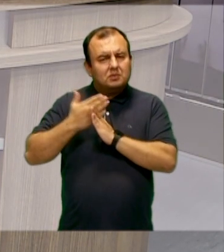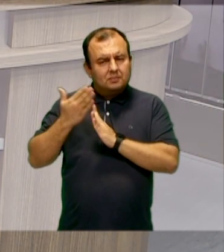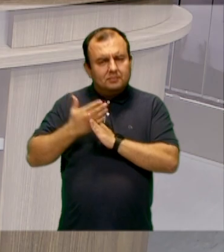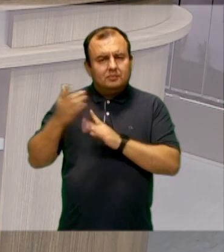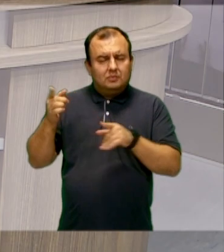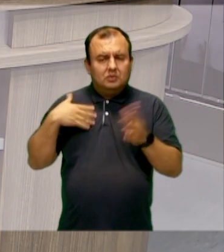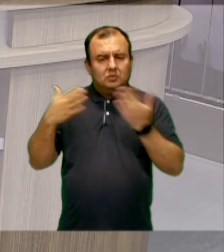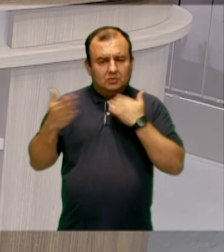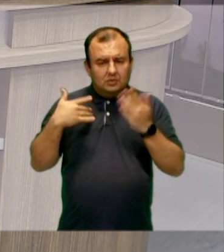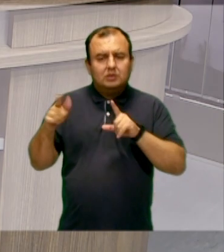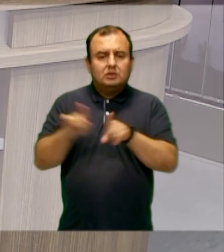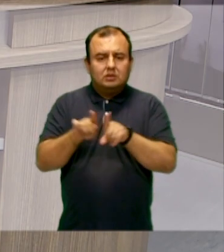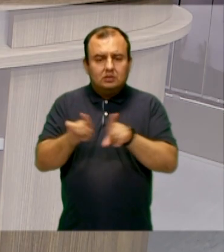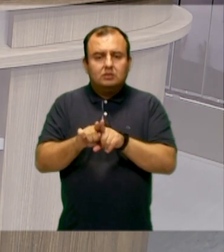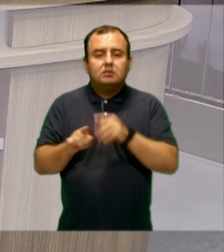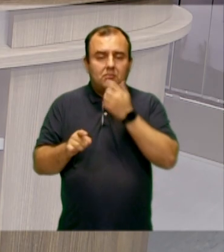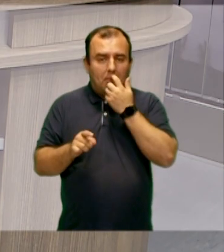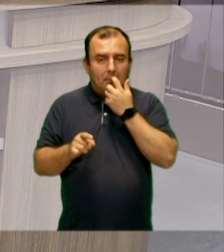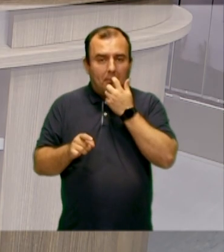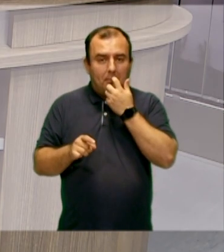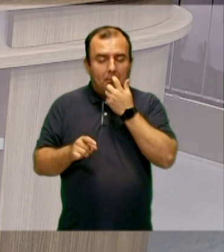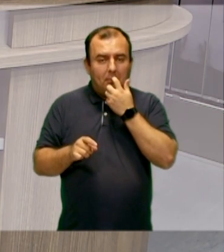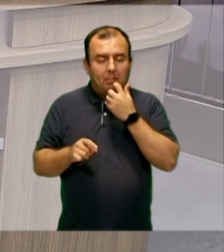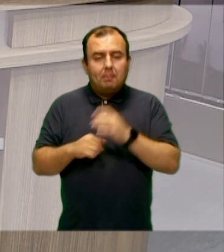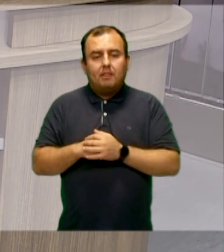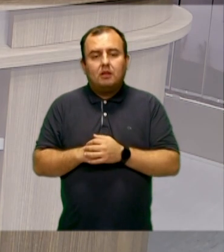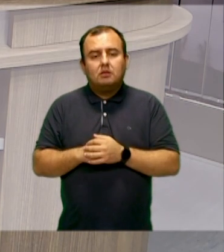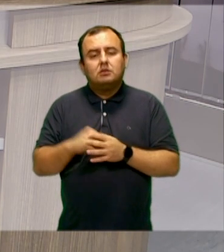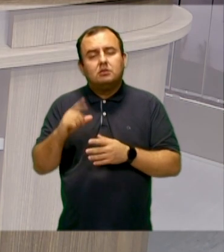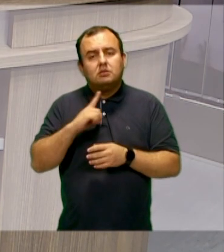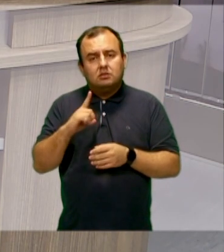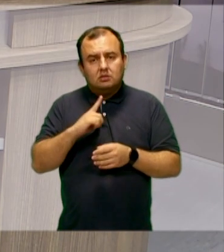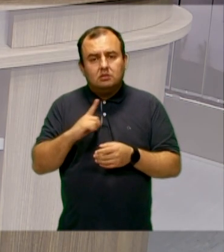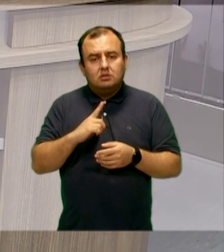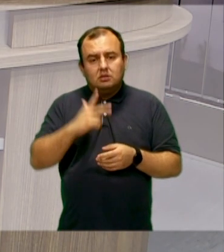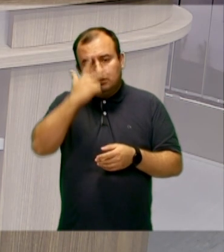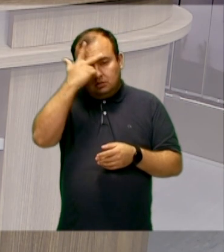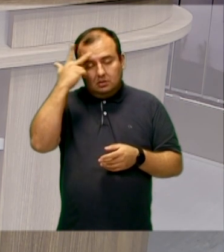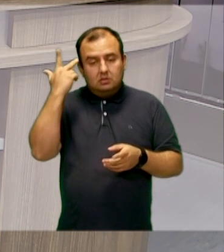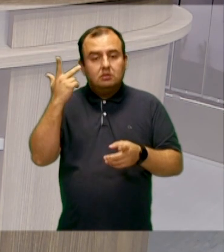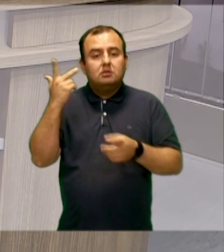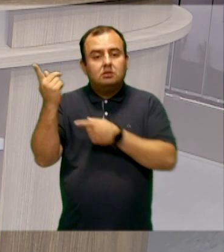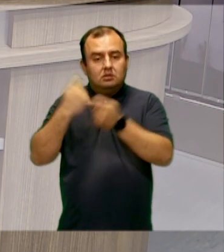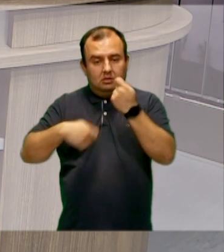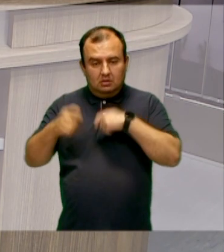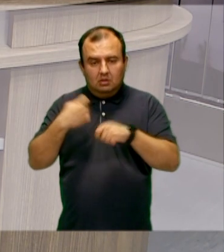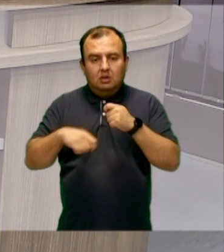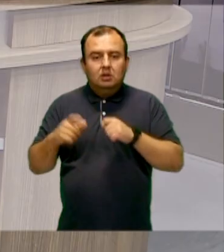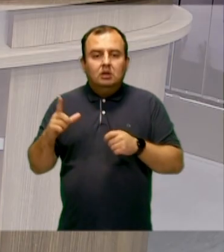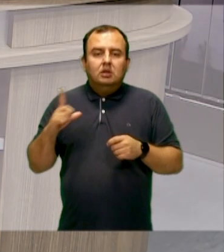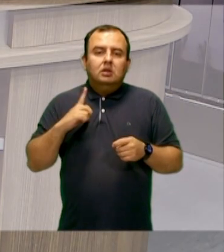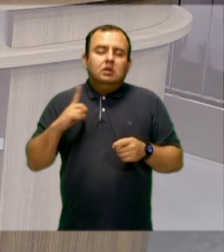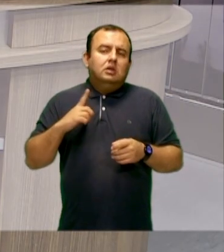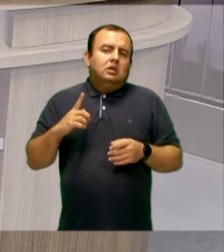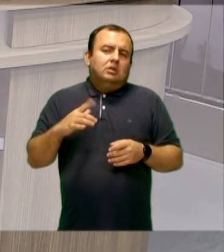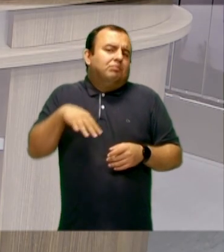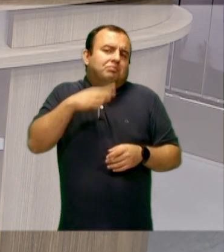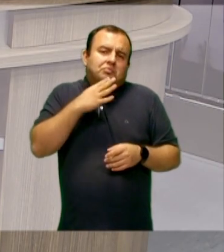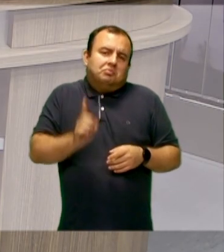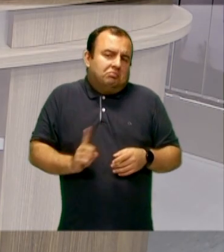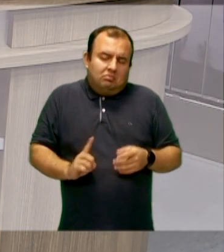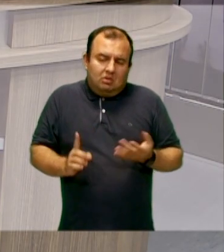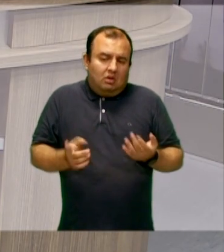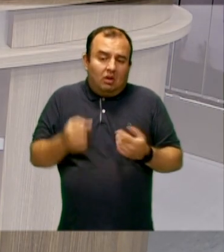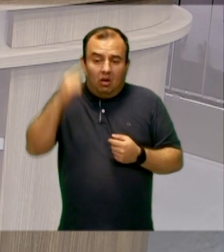agora foi comentado aqui, né, que tinha gente na administração, seja por desconhecimento